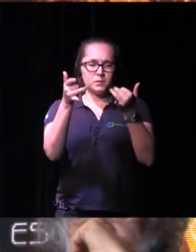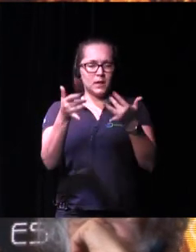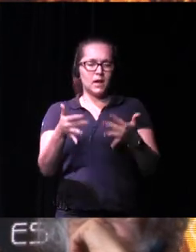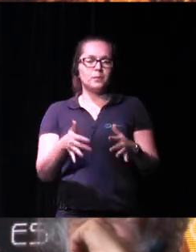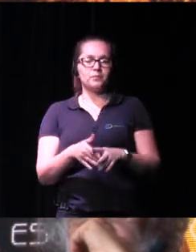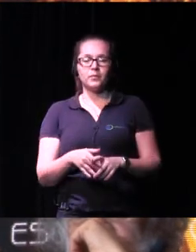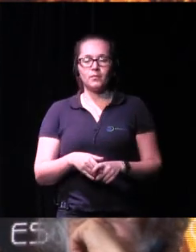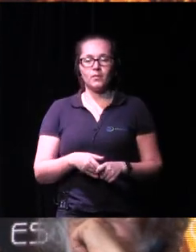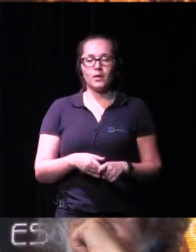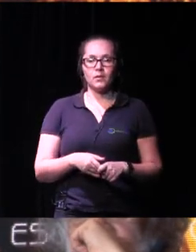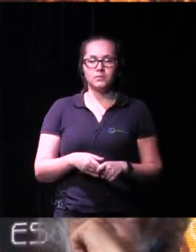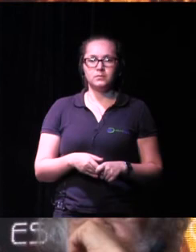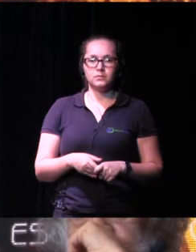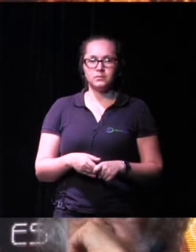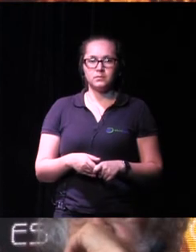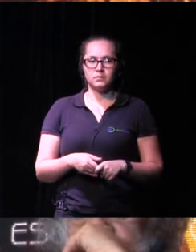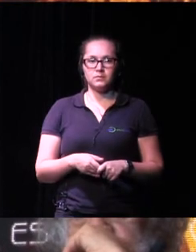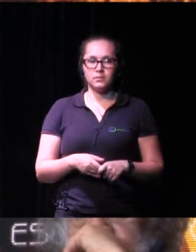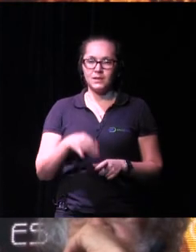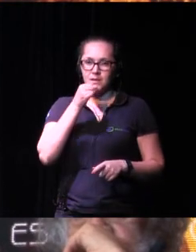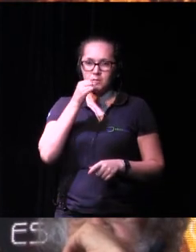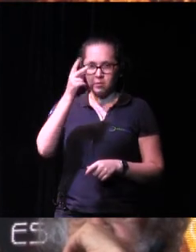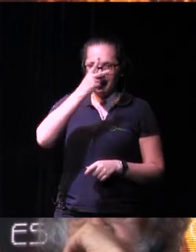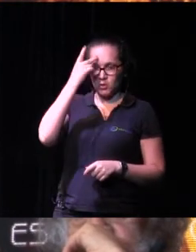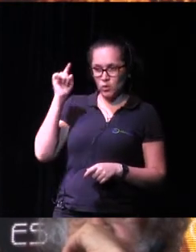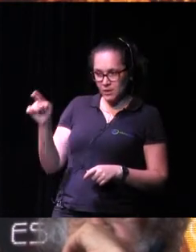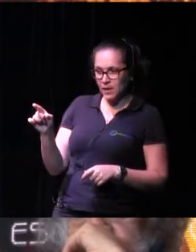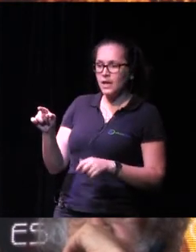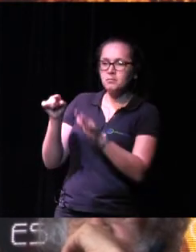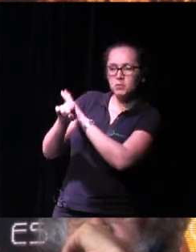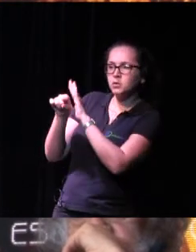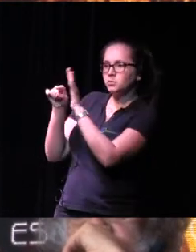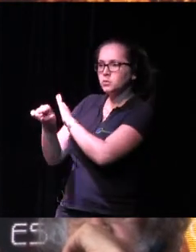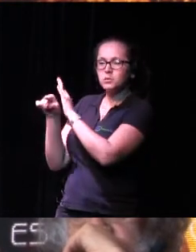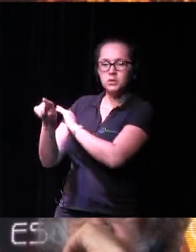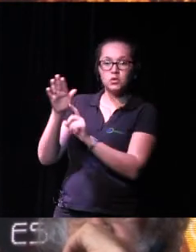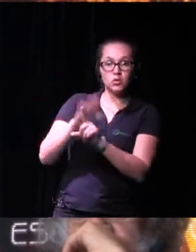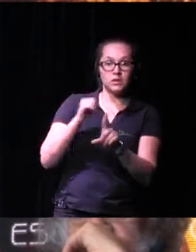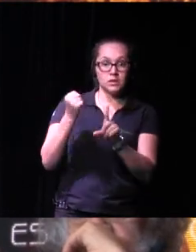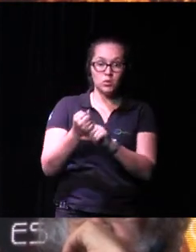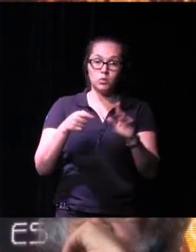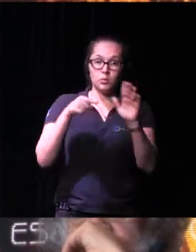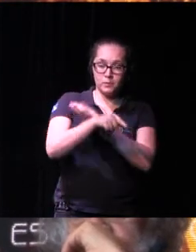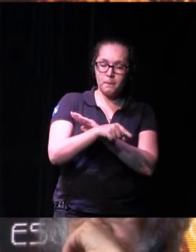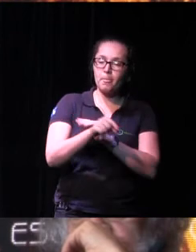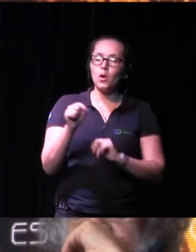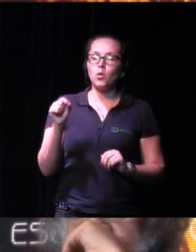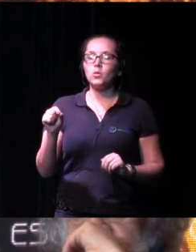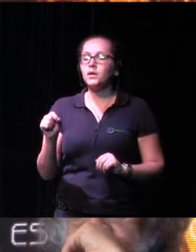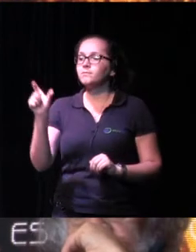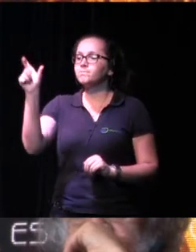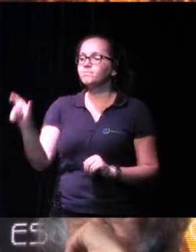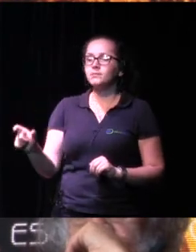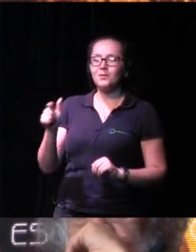Os que estavam fazendo as enquetes e a socialização do projeto perguntavam a um pai de família,